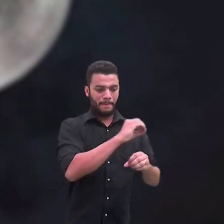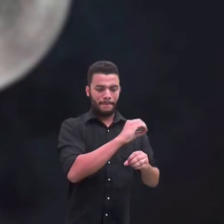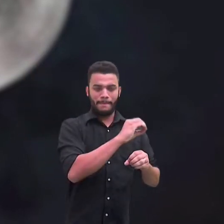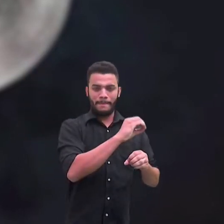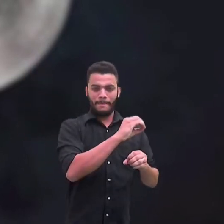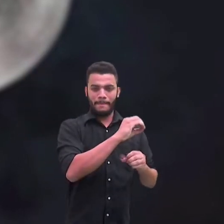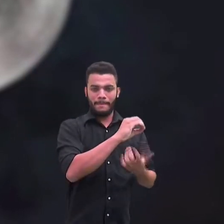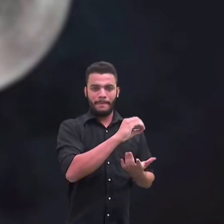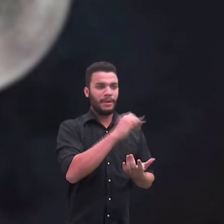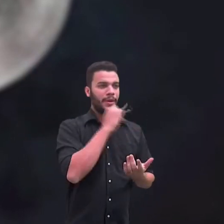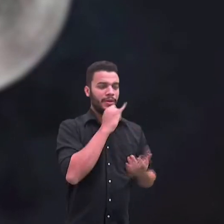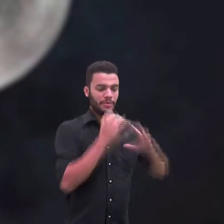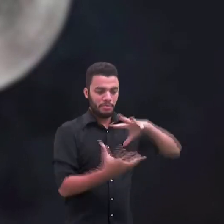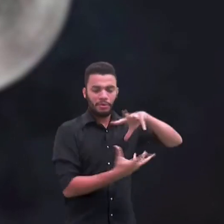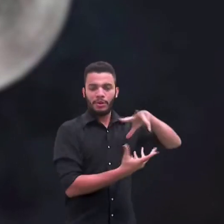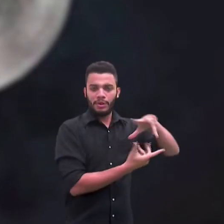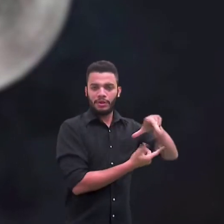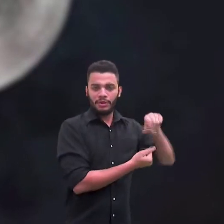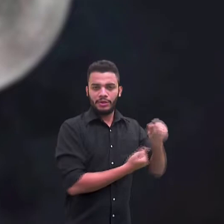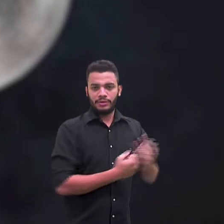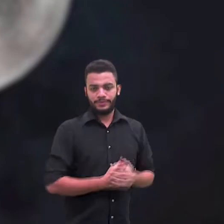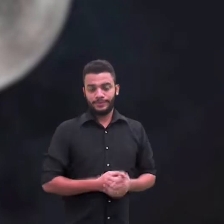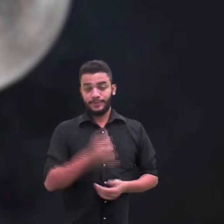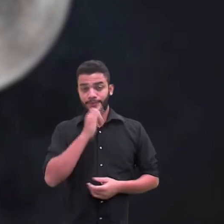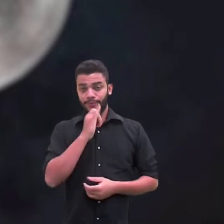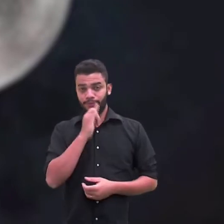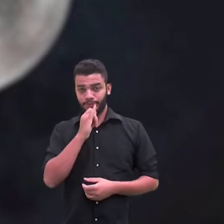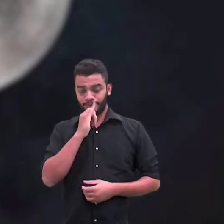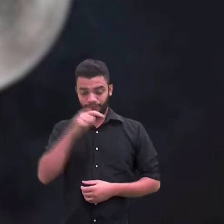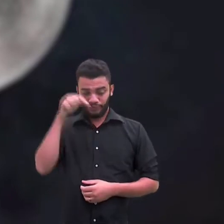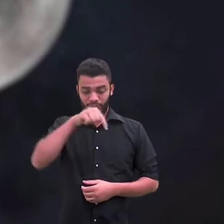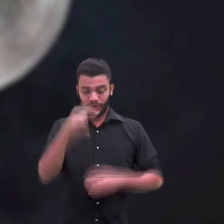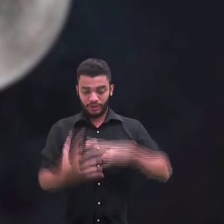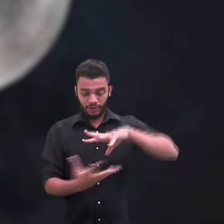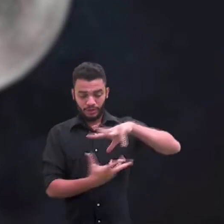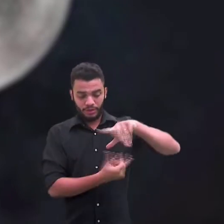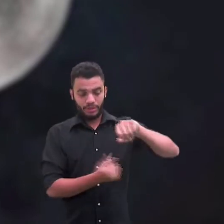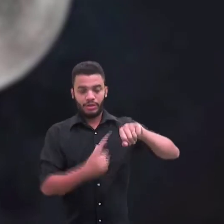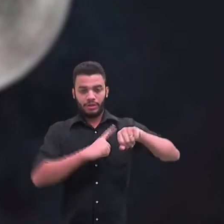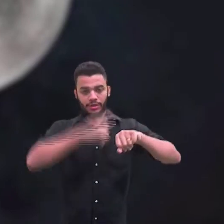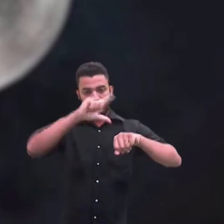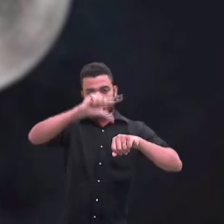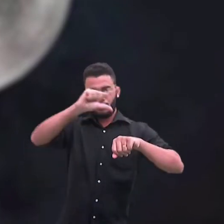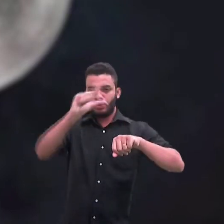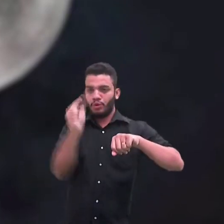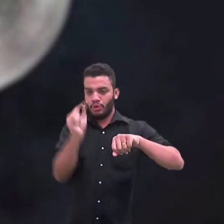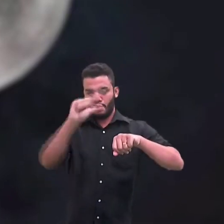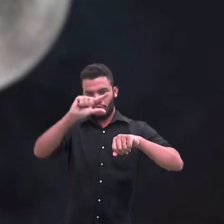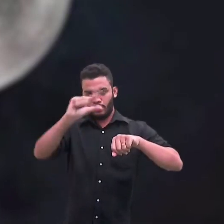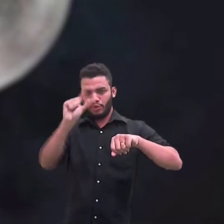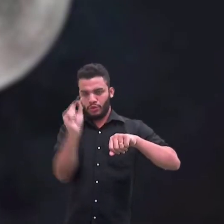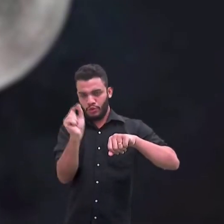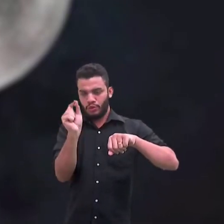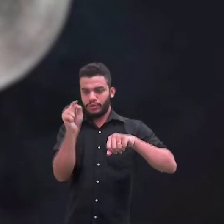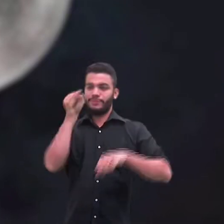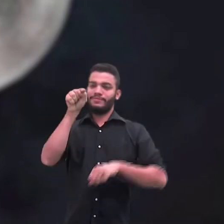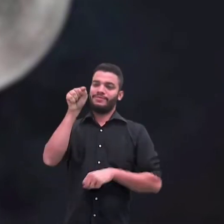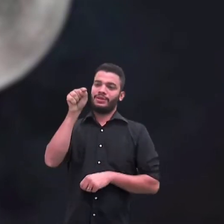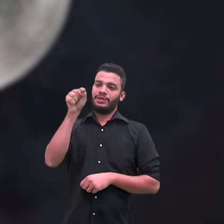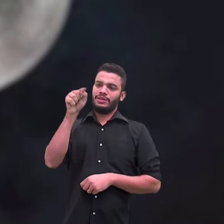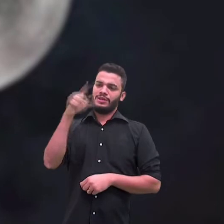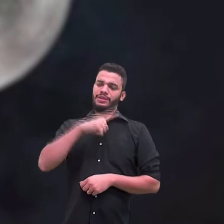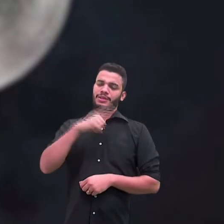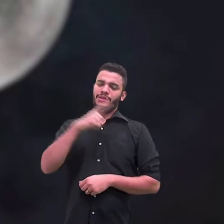naturais. A Terra, por exemplo, tem a Lua, um satélite com a superfície coberta por marcas das erupções de vulcões no